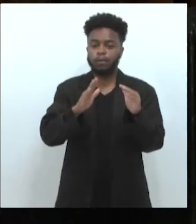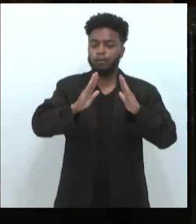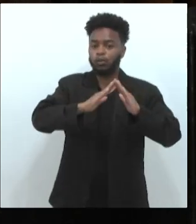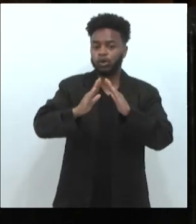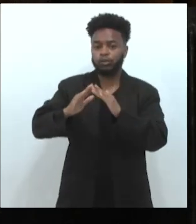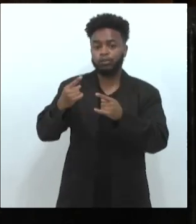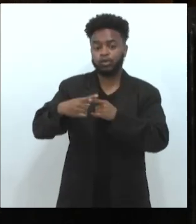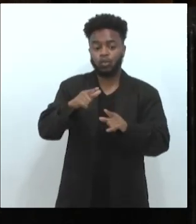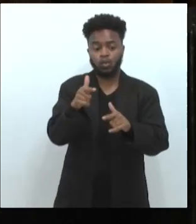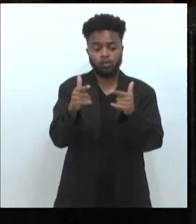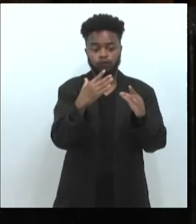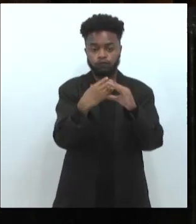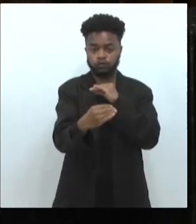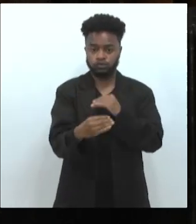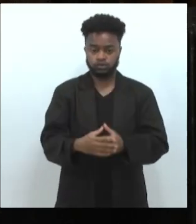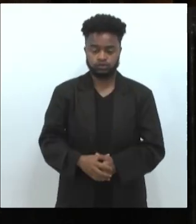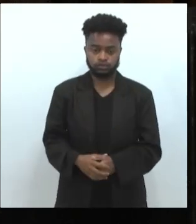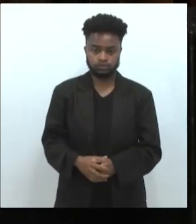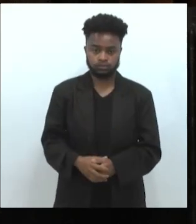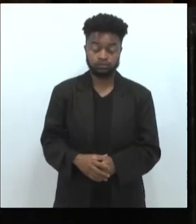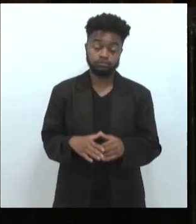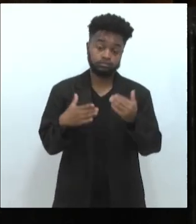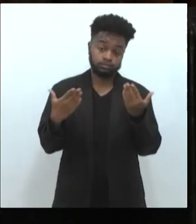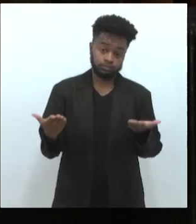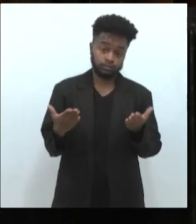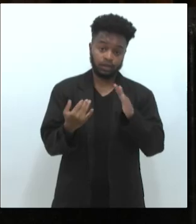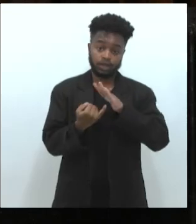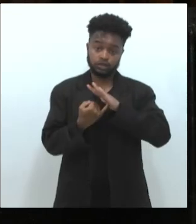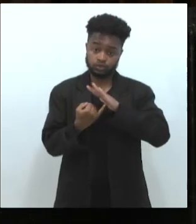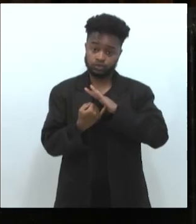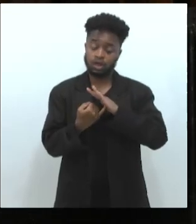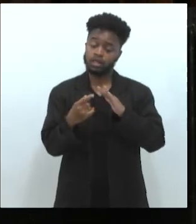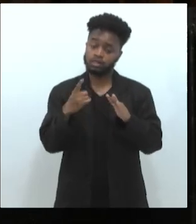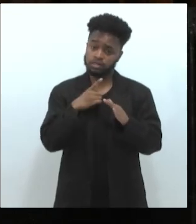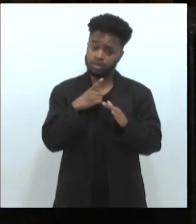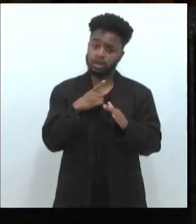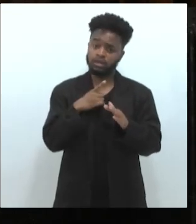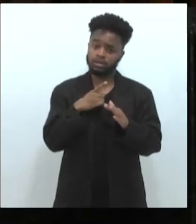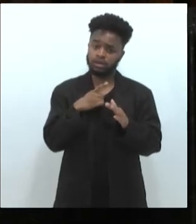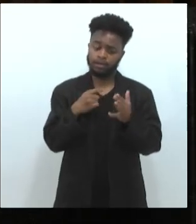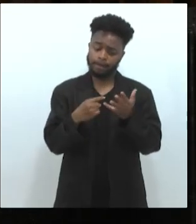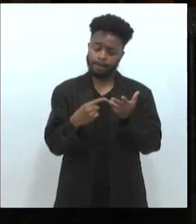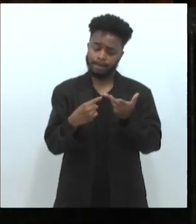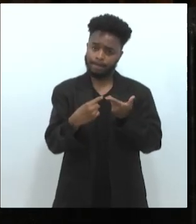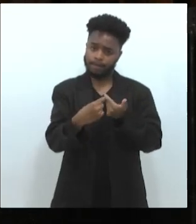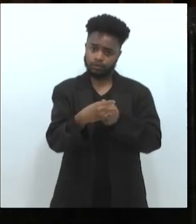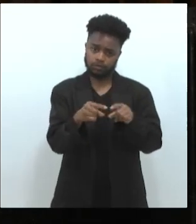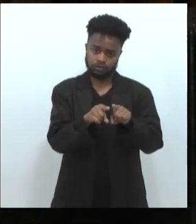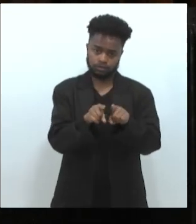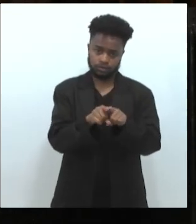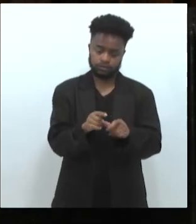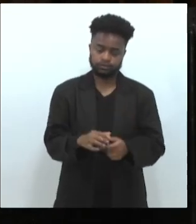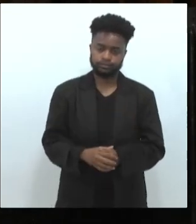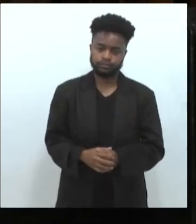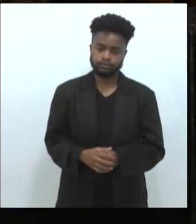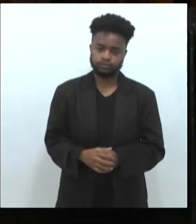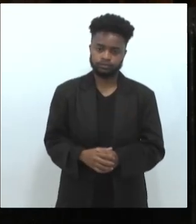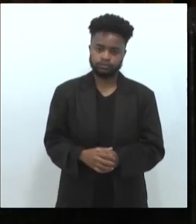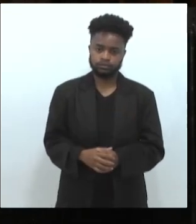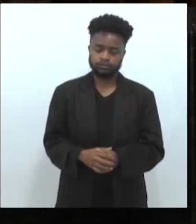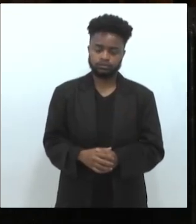fugiram. Então a instituição tem uma contaminação também. O